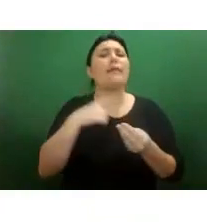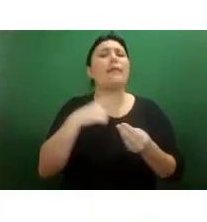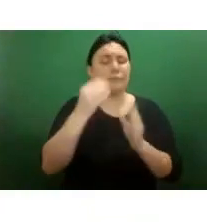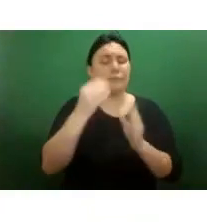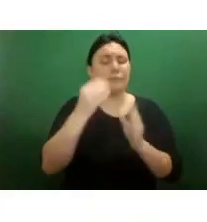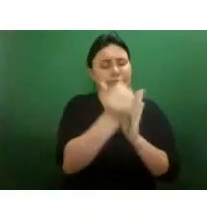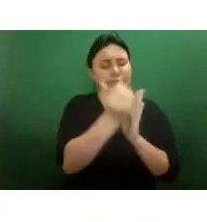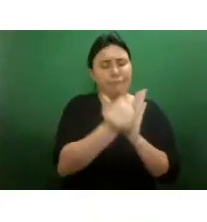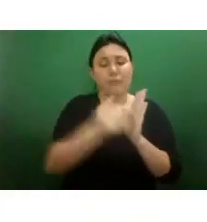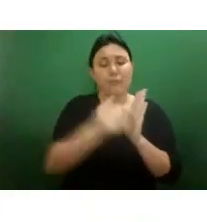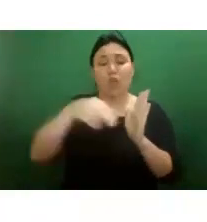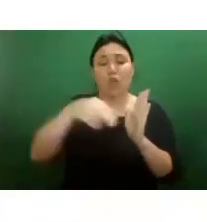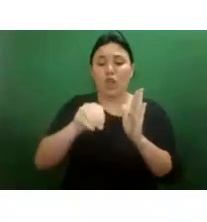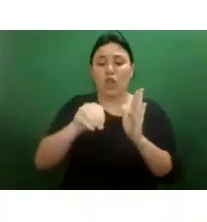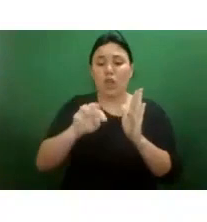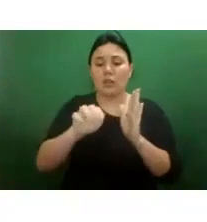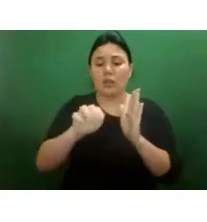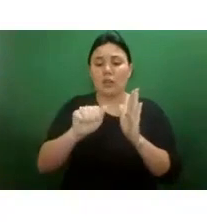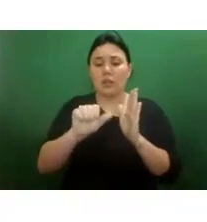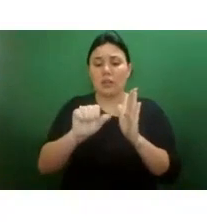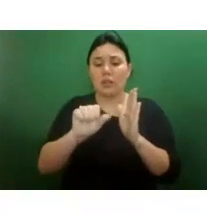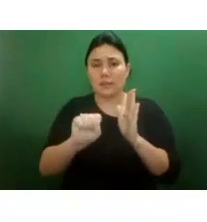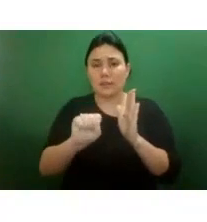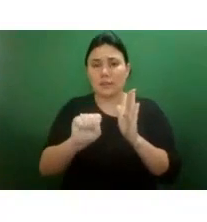notas introdutórias.